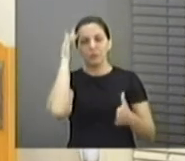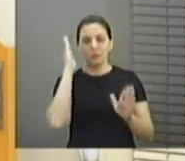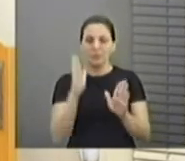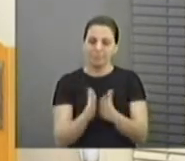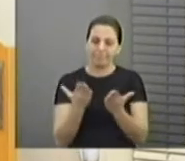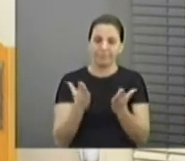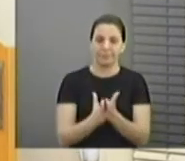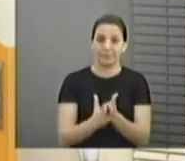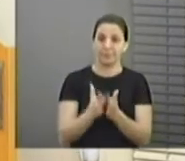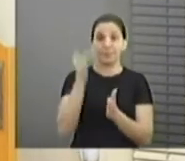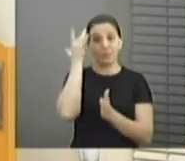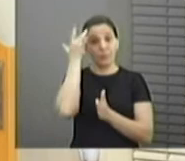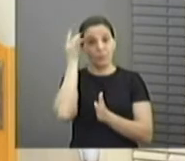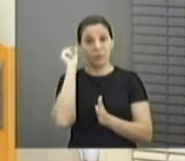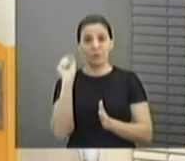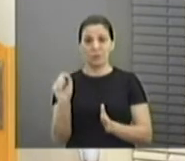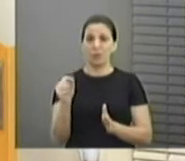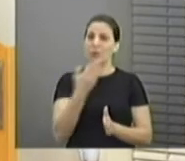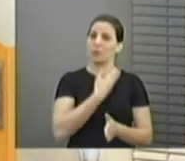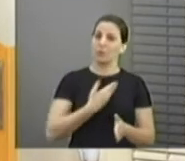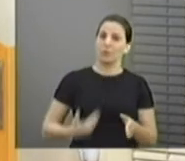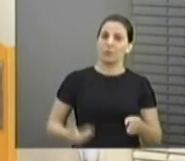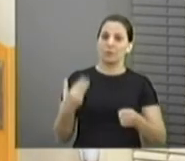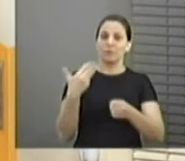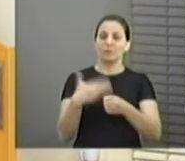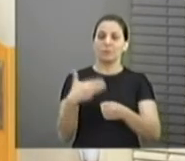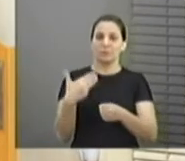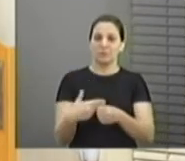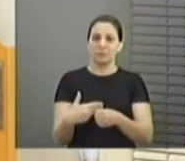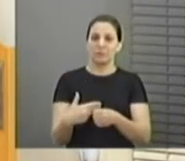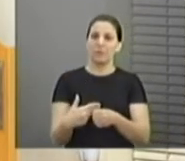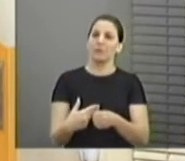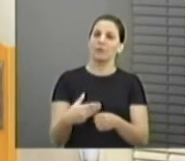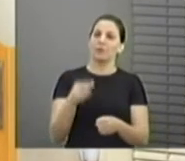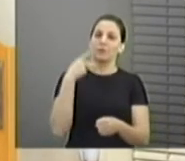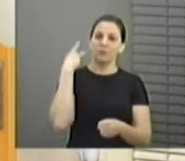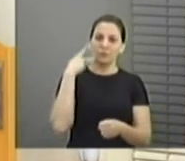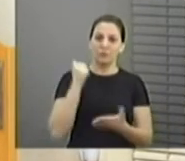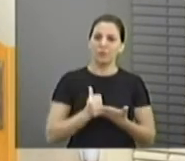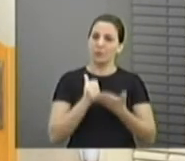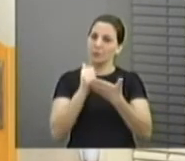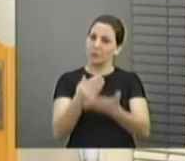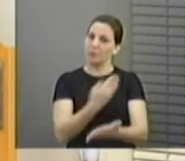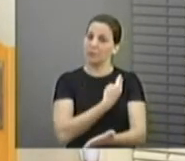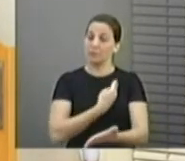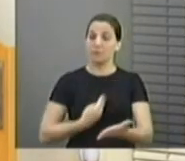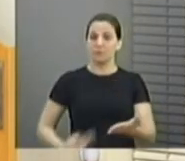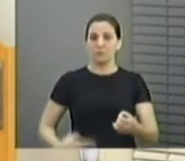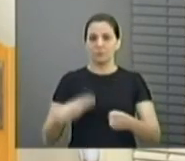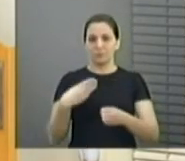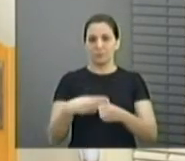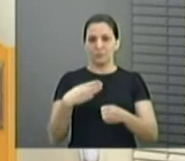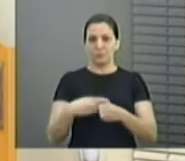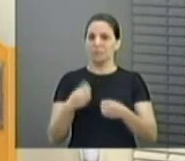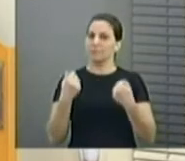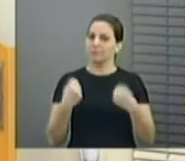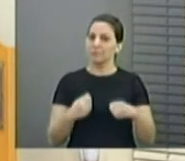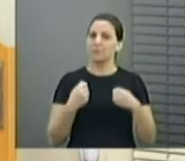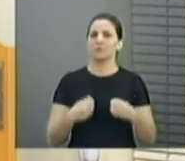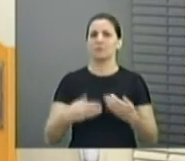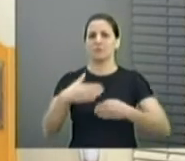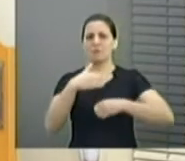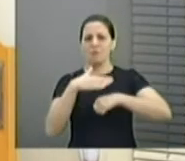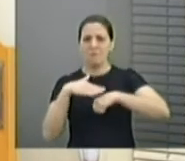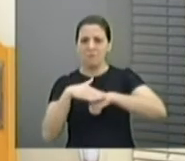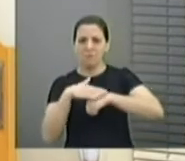carente. Então, eu acho de que o governo municipal, os vereadores que apoiam o governo municipal, têm que fazer um